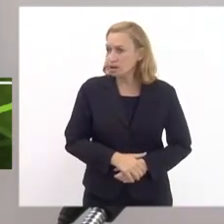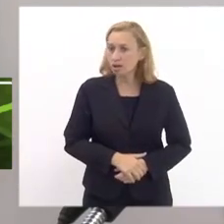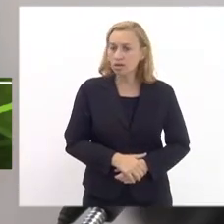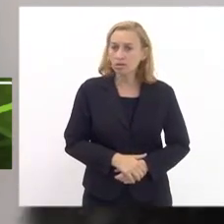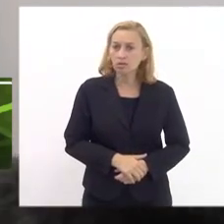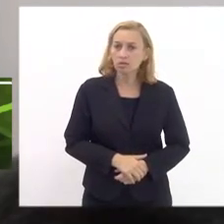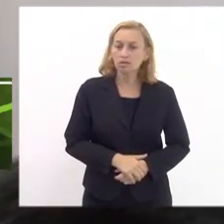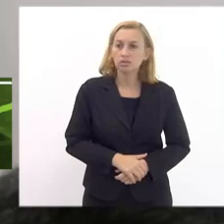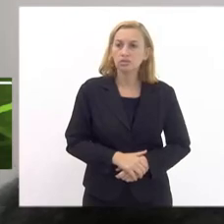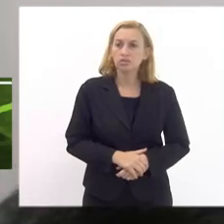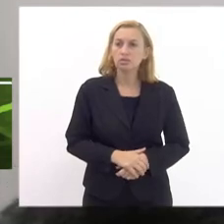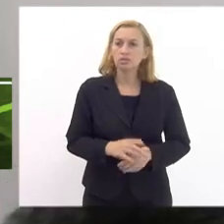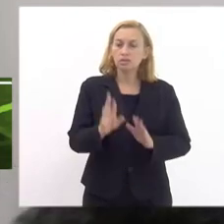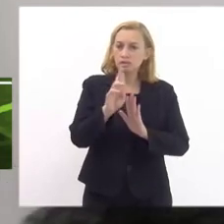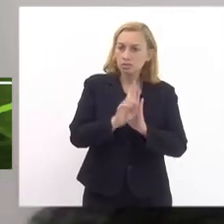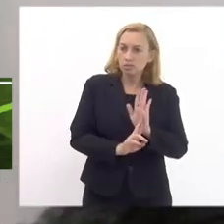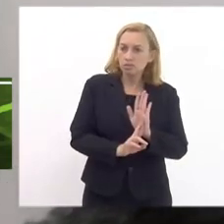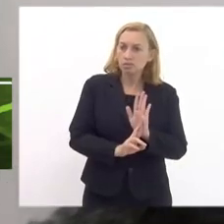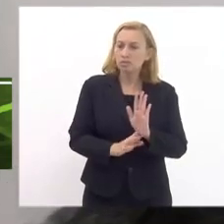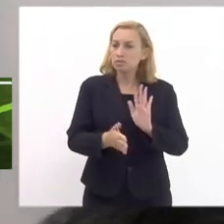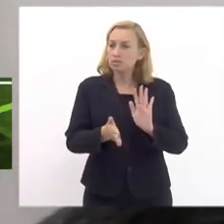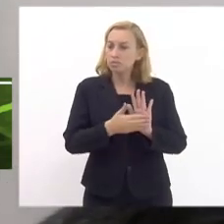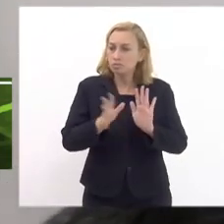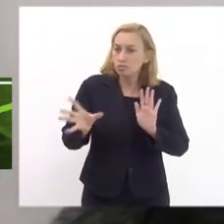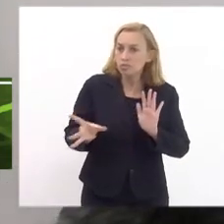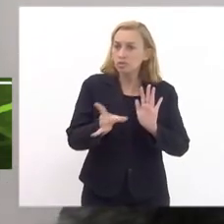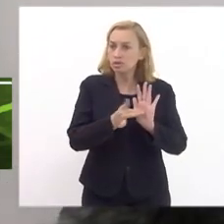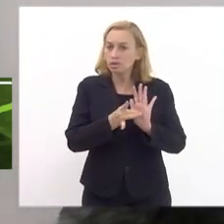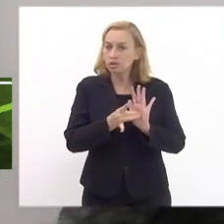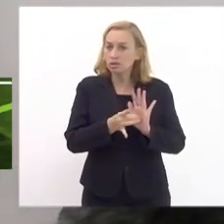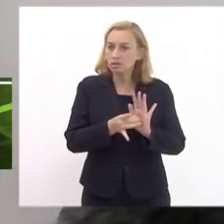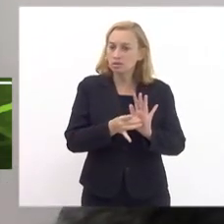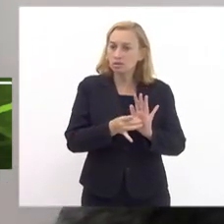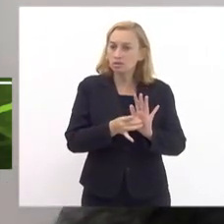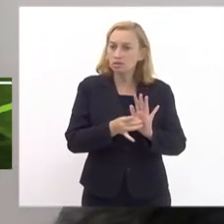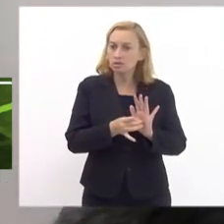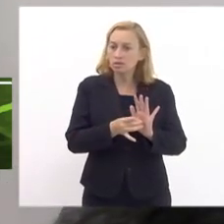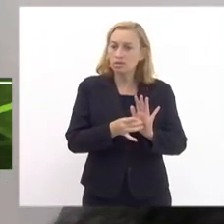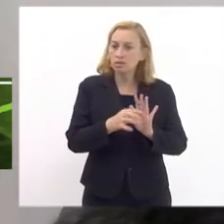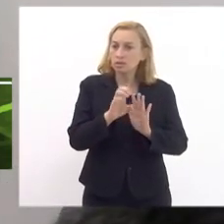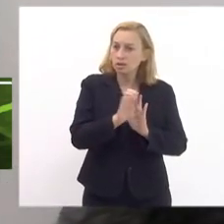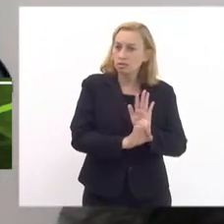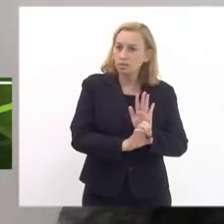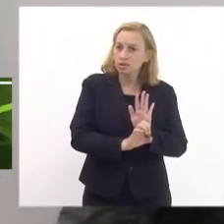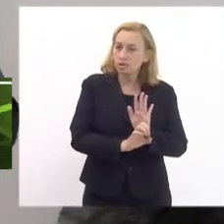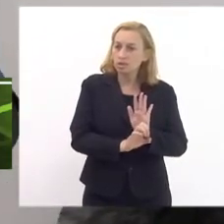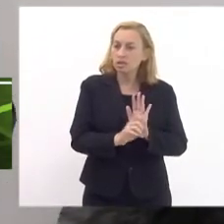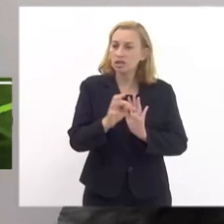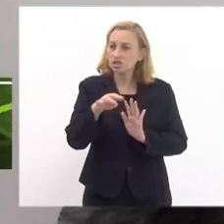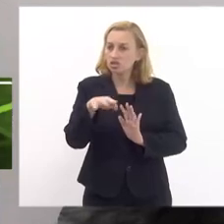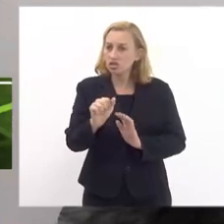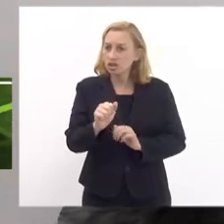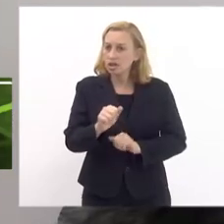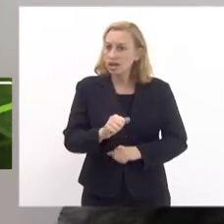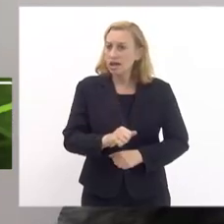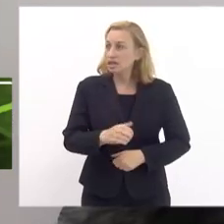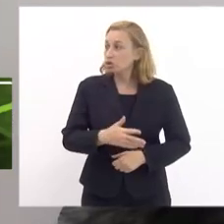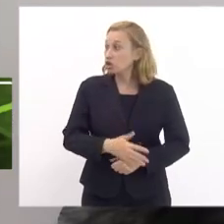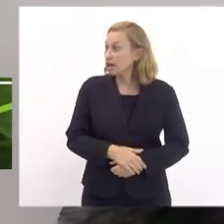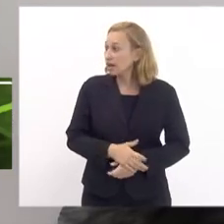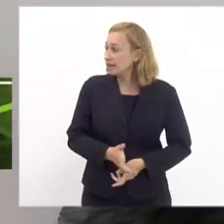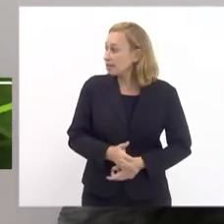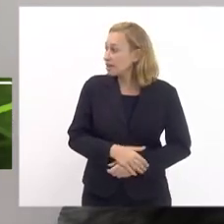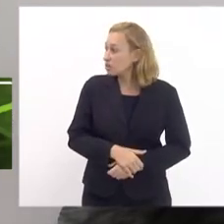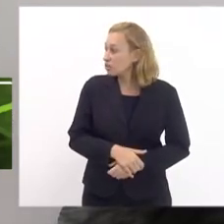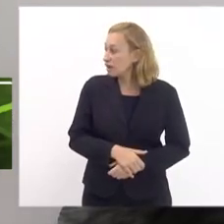passa a vigorar com a seguinte redação. É para propor um anexo, uma emenda aditiva. É minha. Como o relator é o